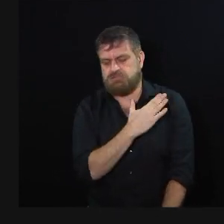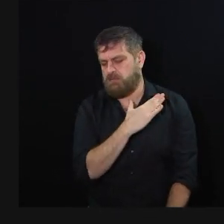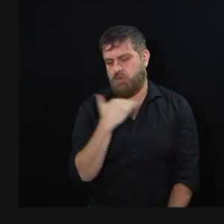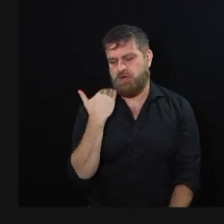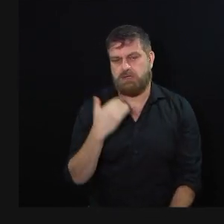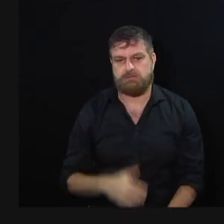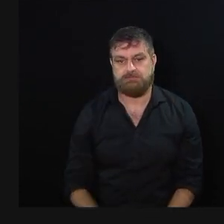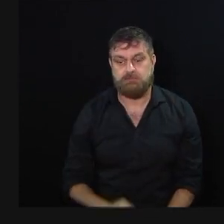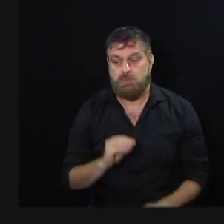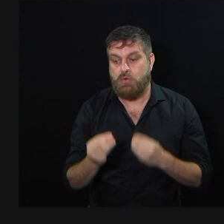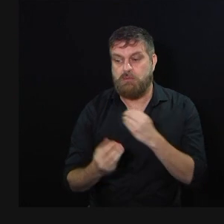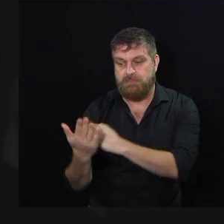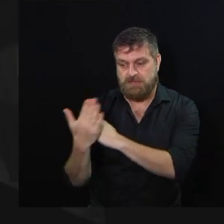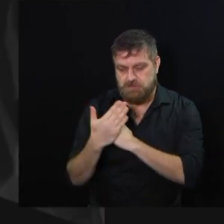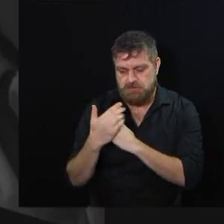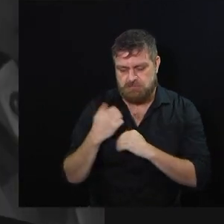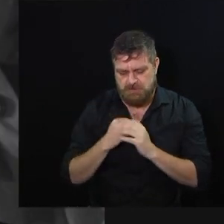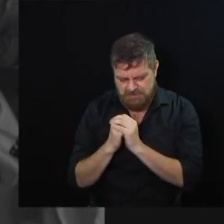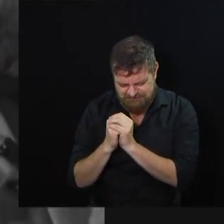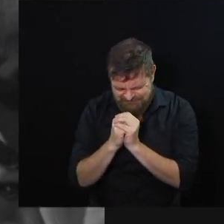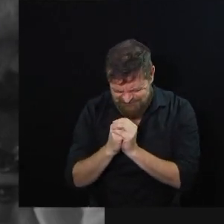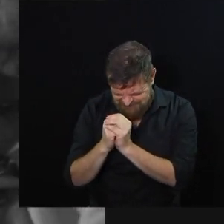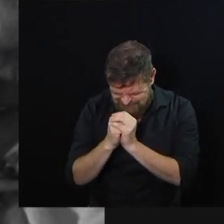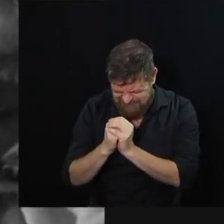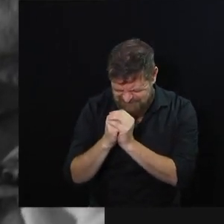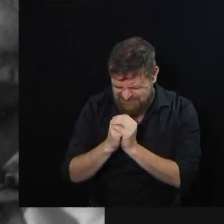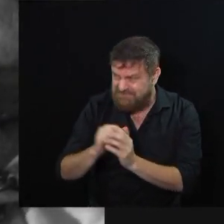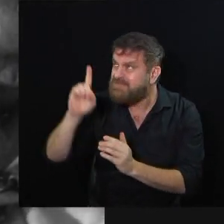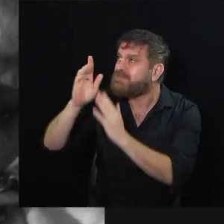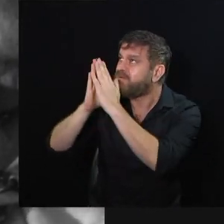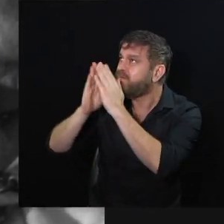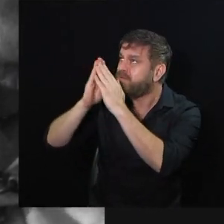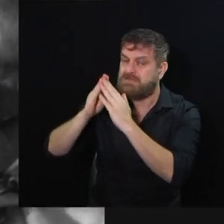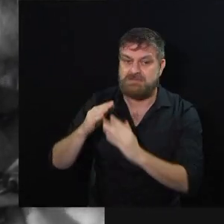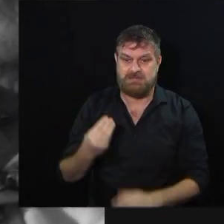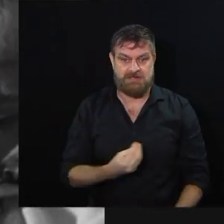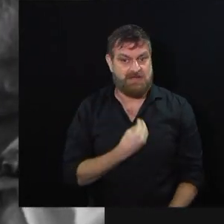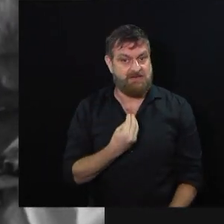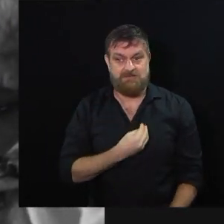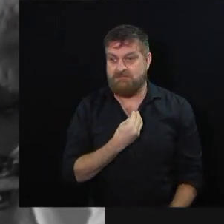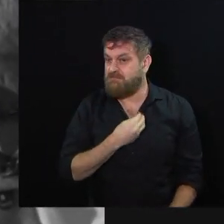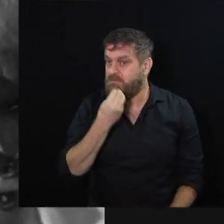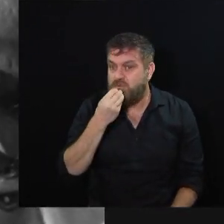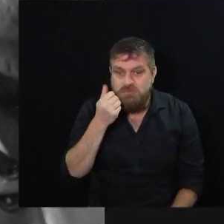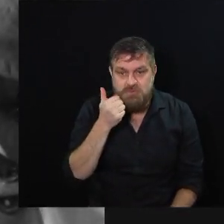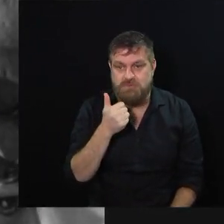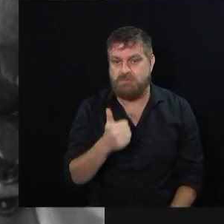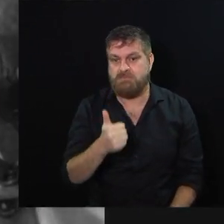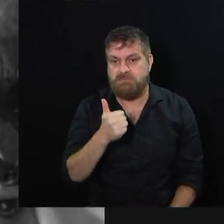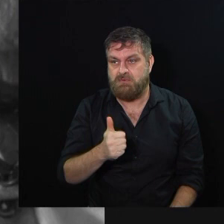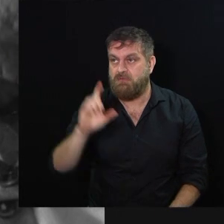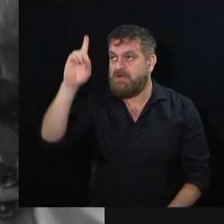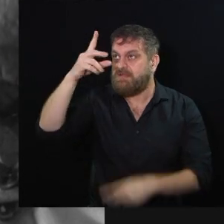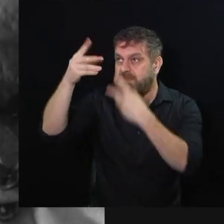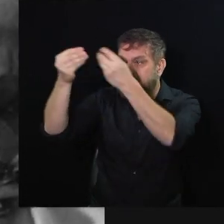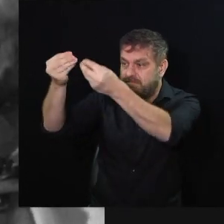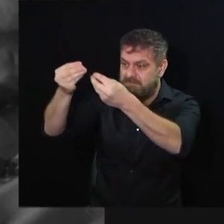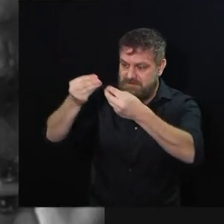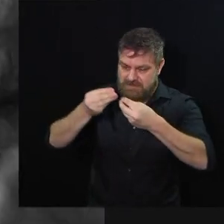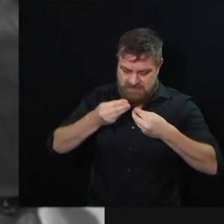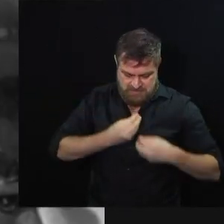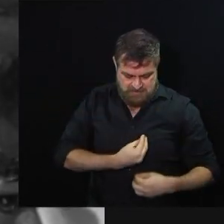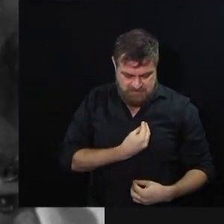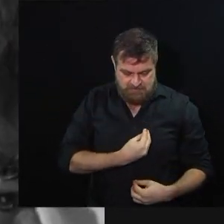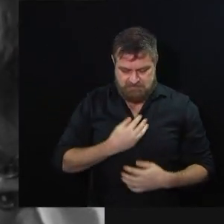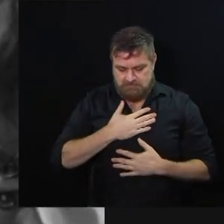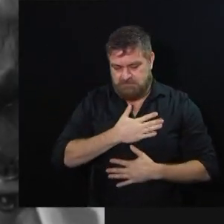rezo muito, peço muito, né? Estar vivo é uma coisa muito boa, é uma dádiva de Deus. Nossa, eu sou feliz em estar vivo.